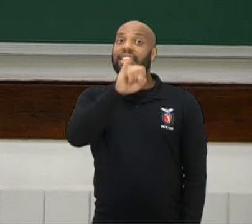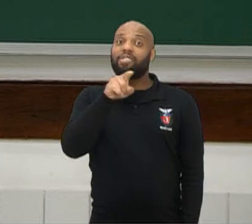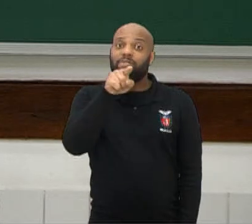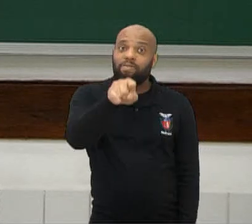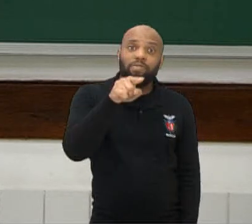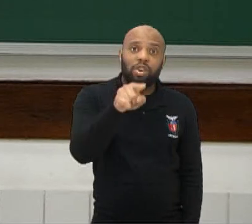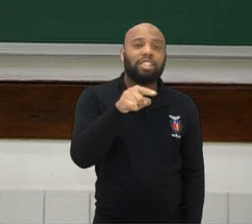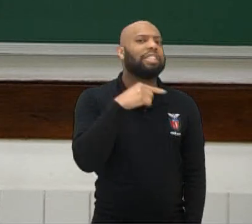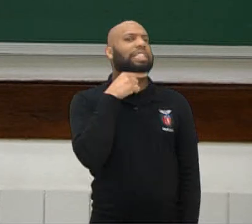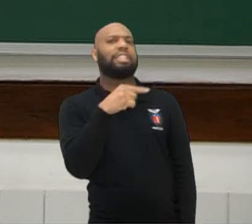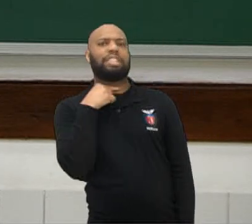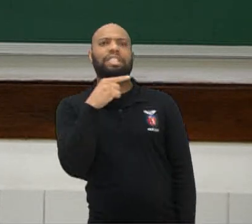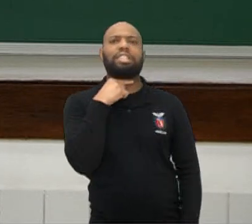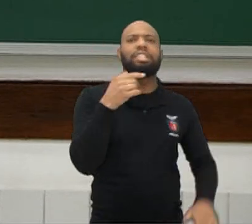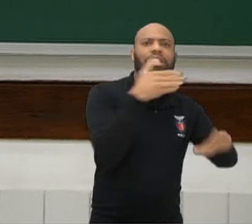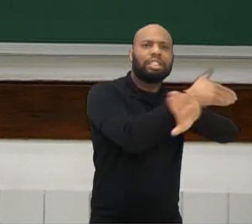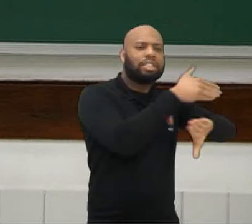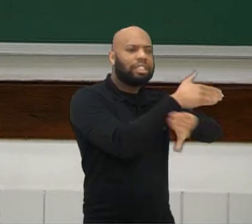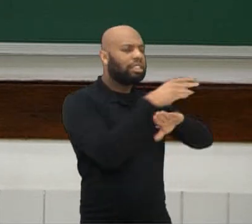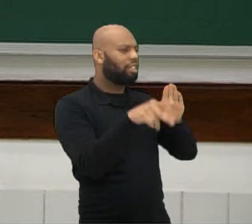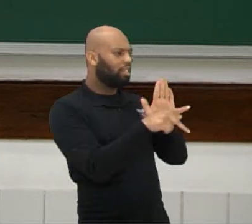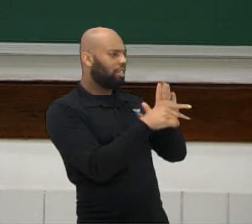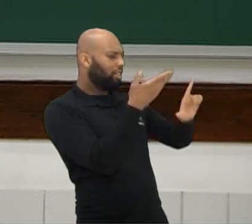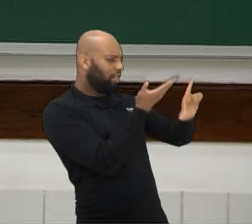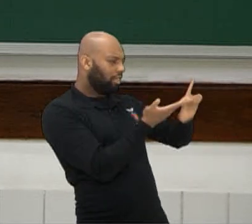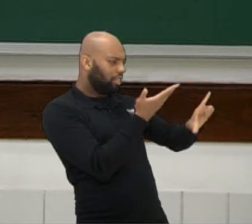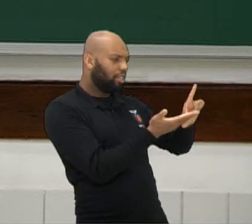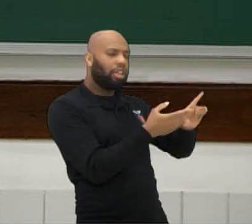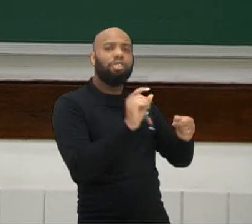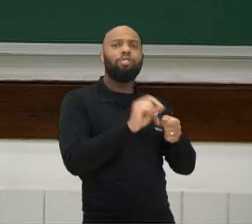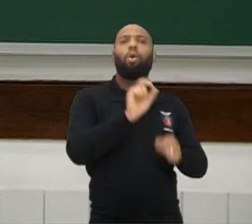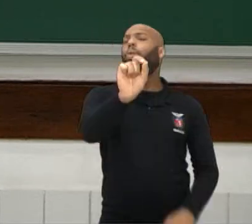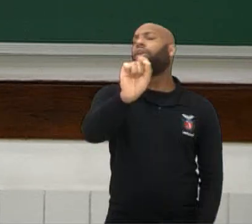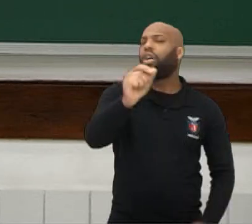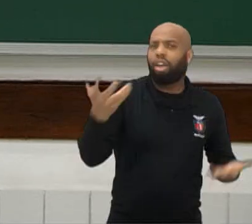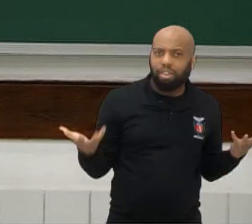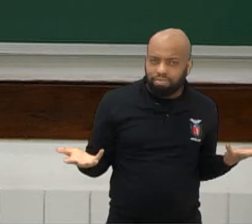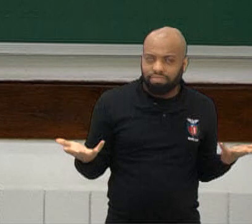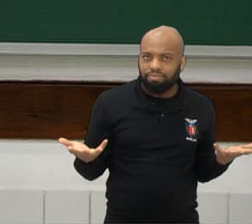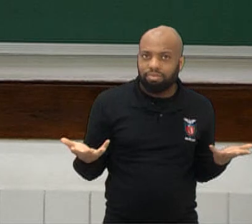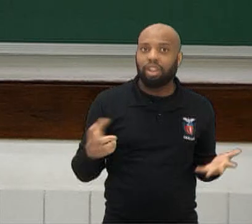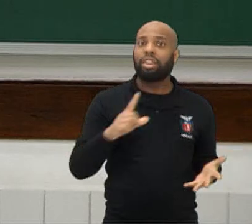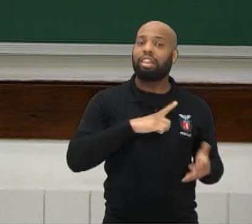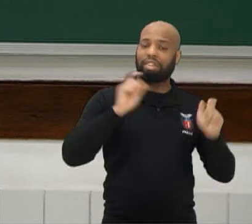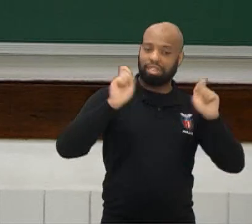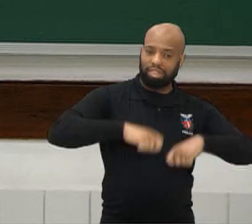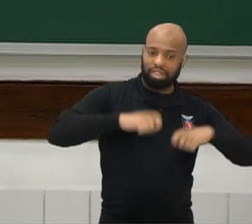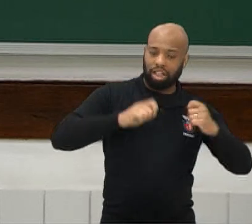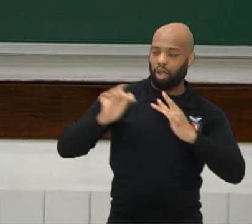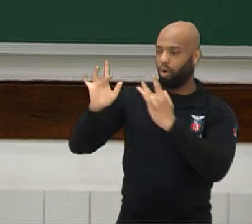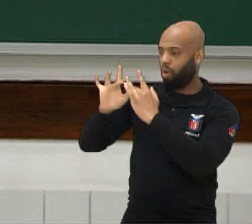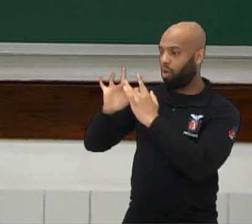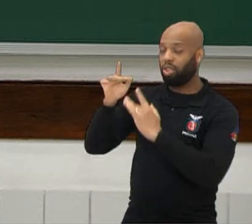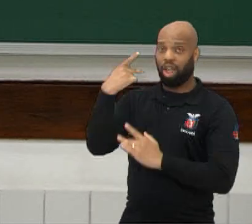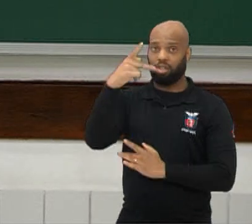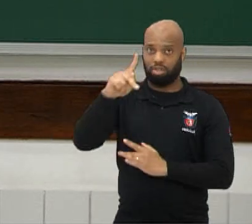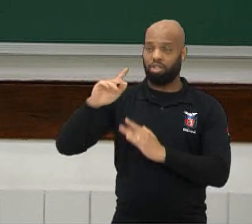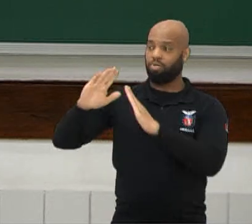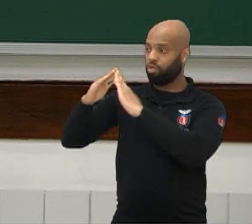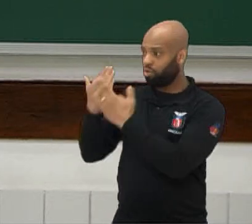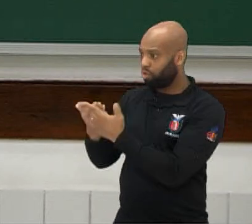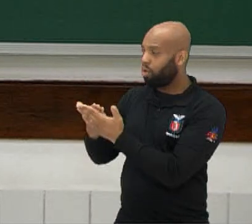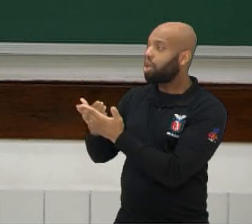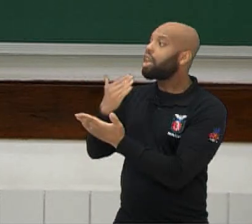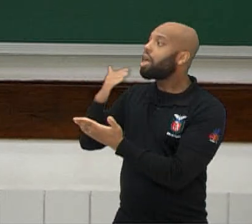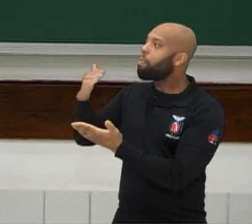com dificuldade de acessar aplicativo ou qualquer coisa do tipo, entre em contato com a escola,